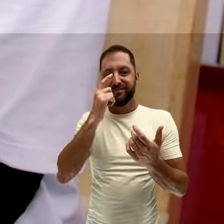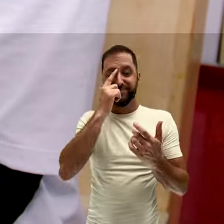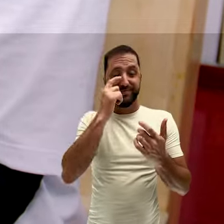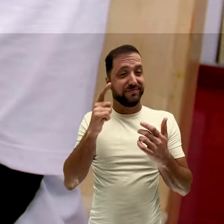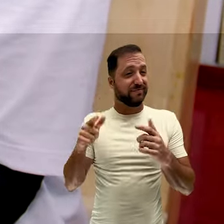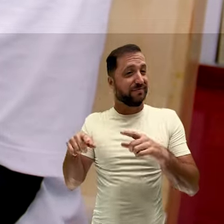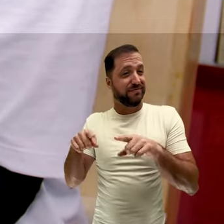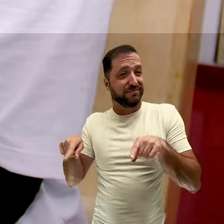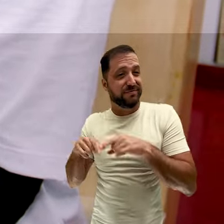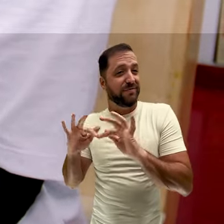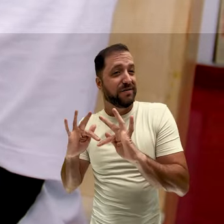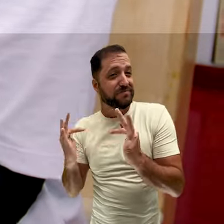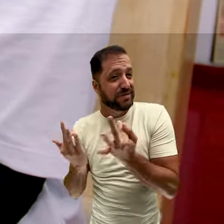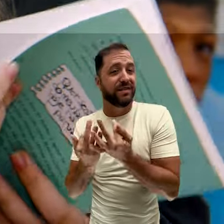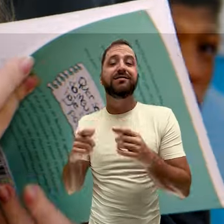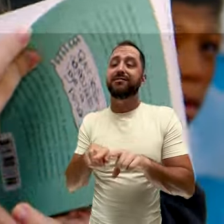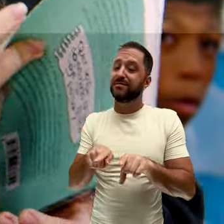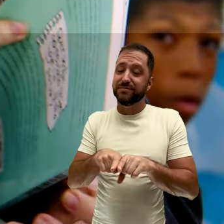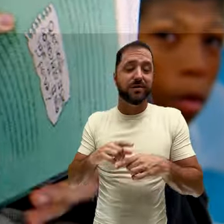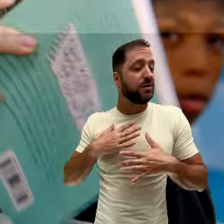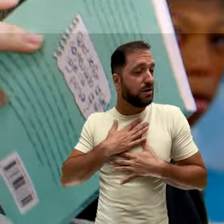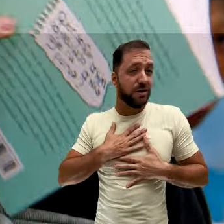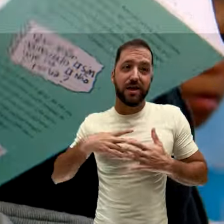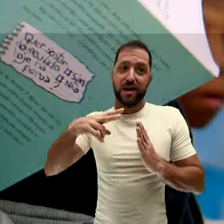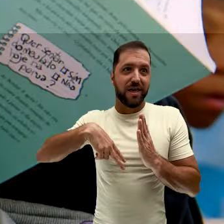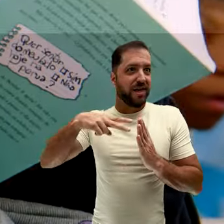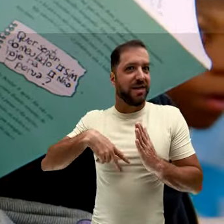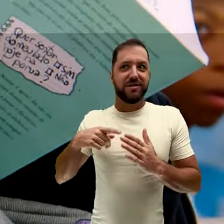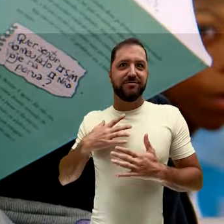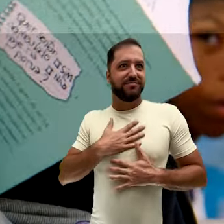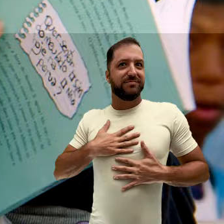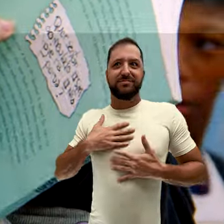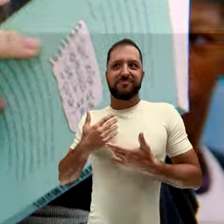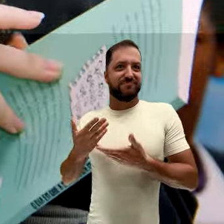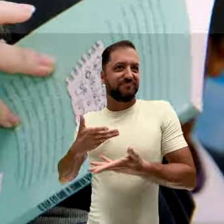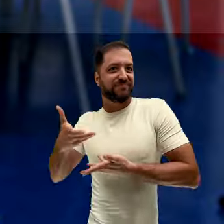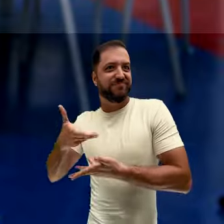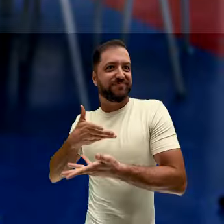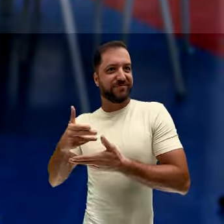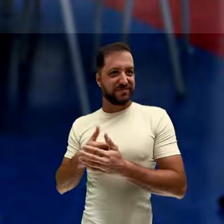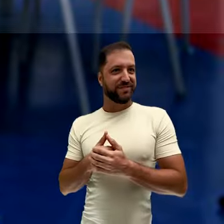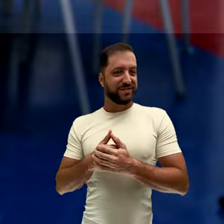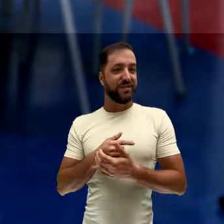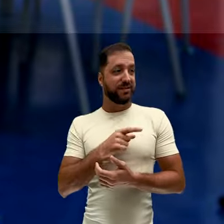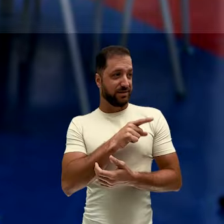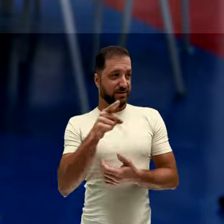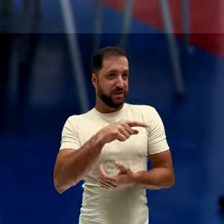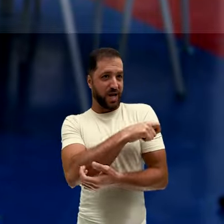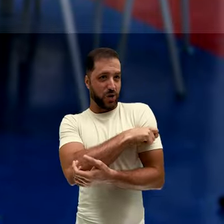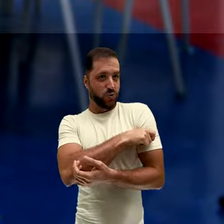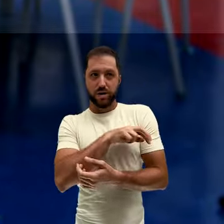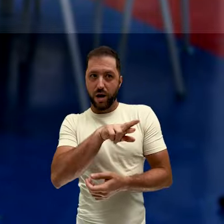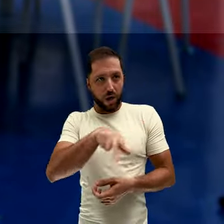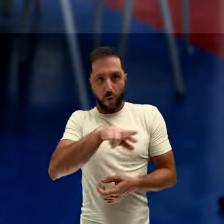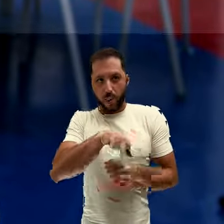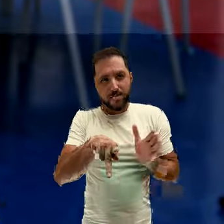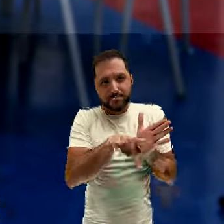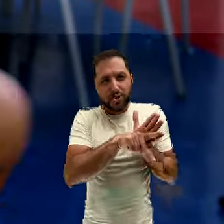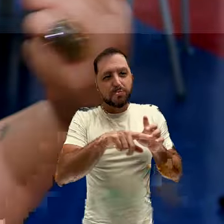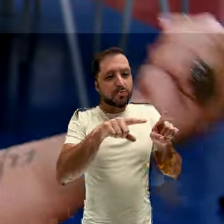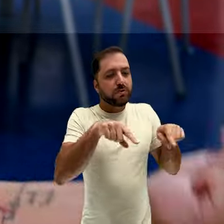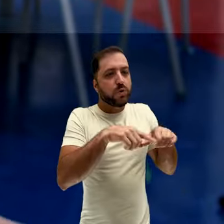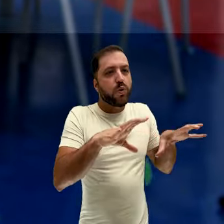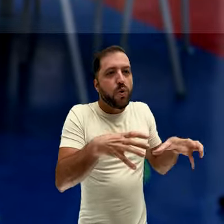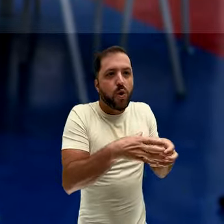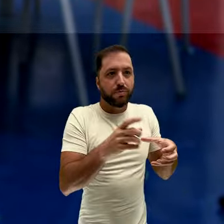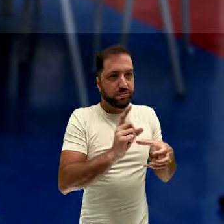certa forma, contagia familiares que estão ali também envolvidos nesse processo. Os alunos que não são do clube querem saber